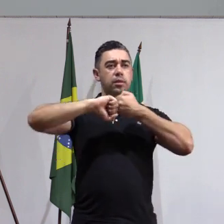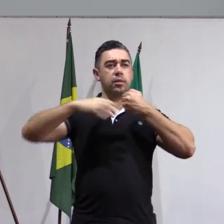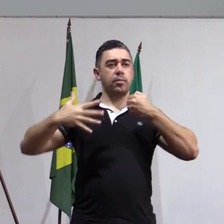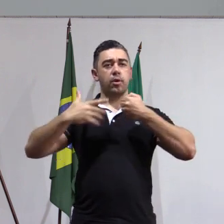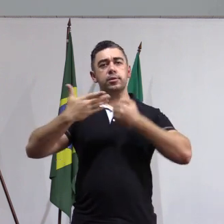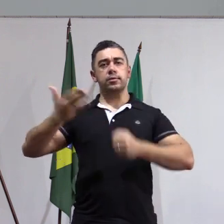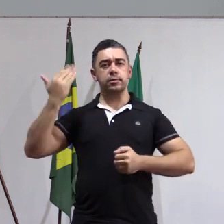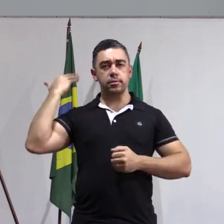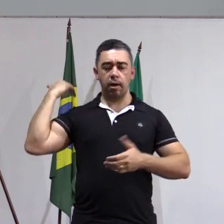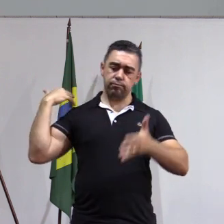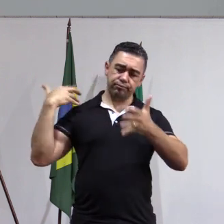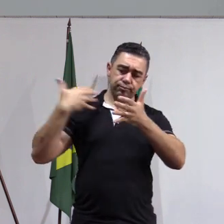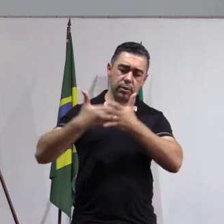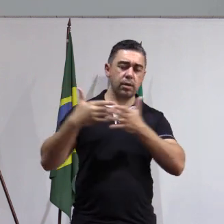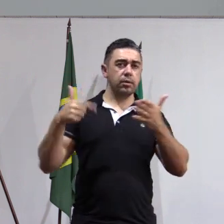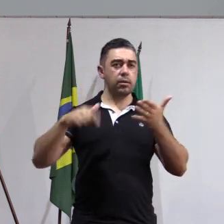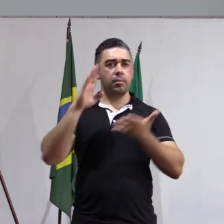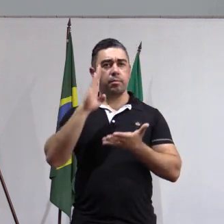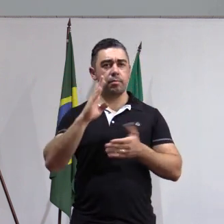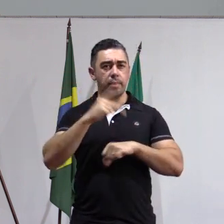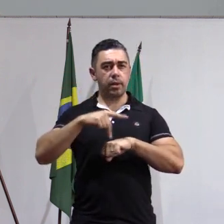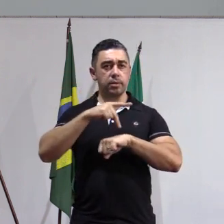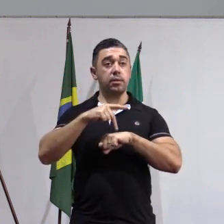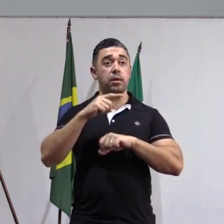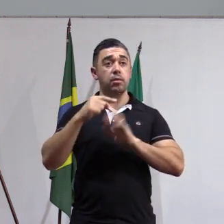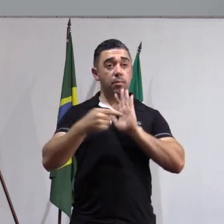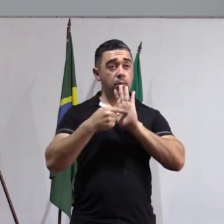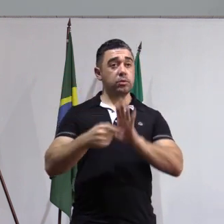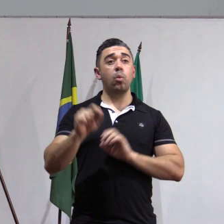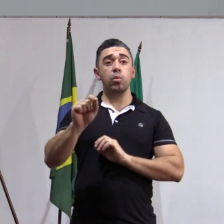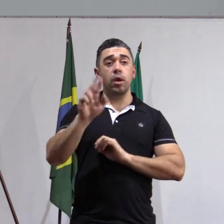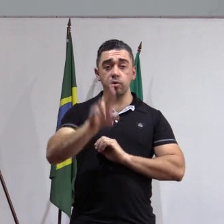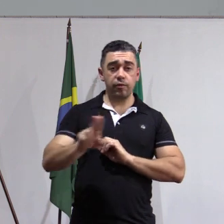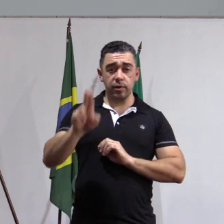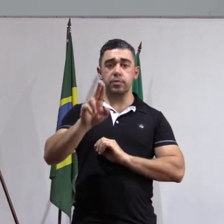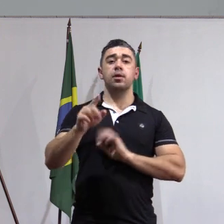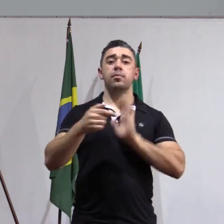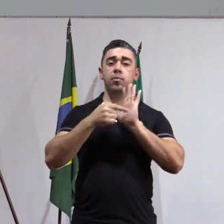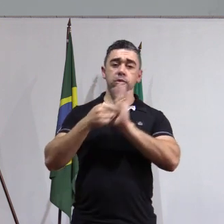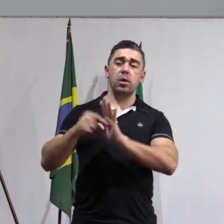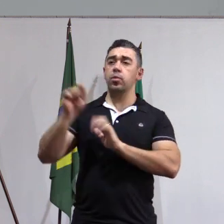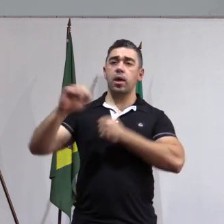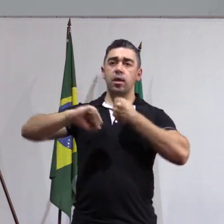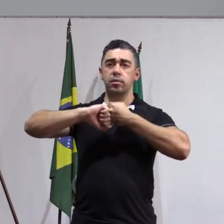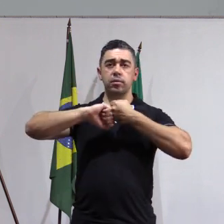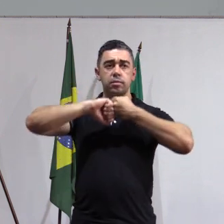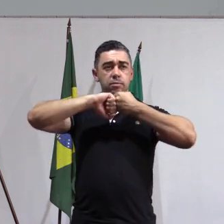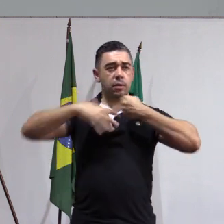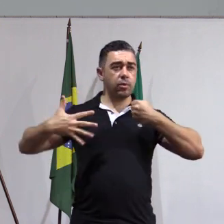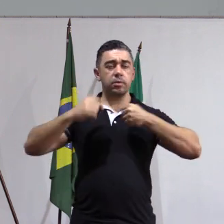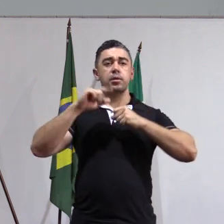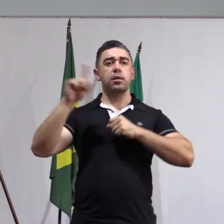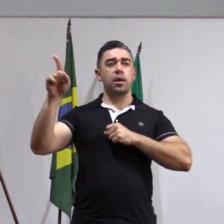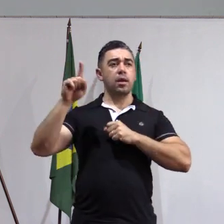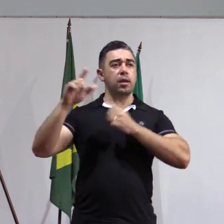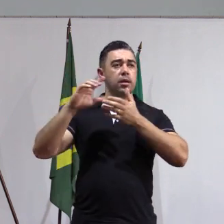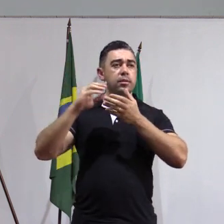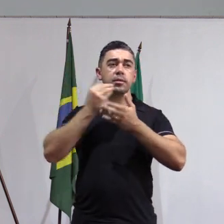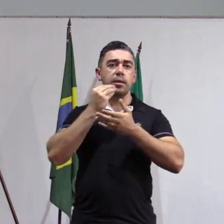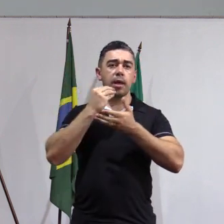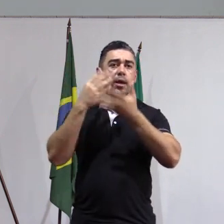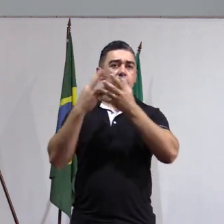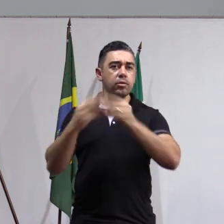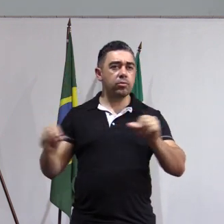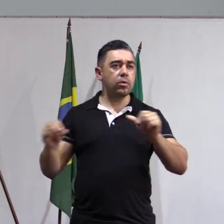que houve nesse país. Nós temos que mostrar para ele o que é a universidade e o que é a democracia e deixar que ele a destrua, para que